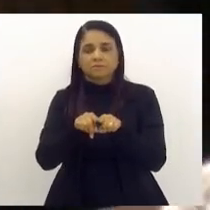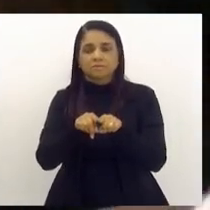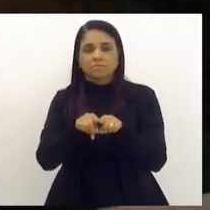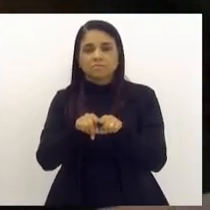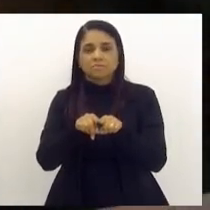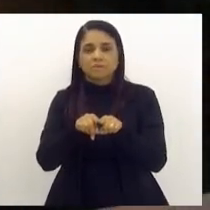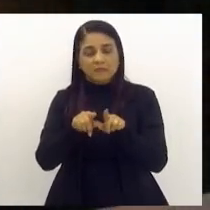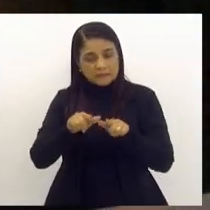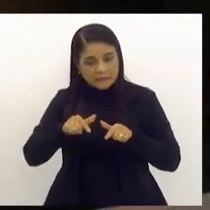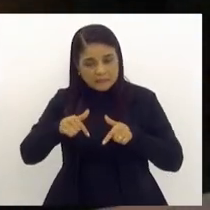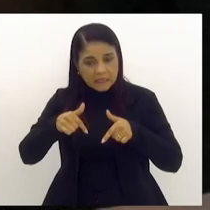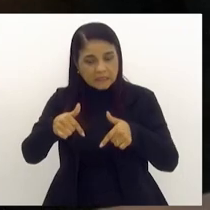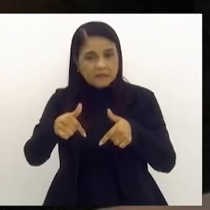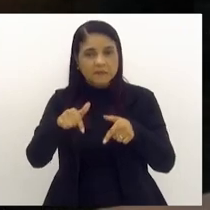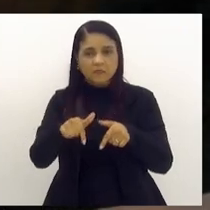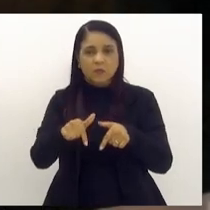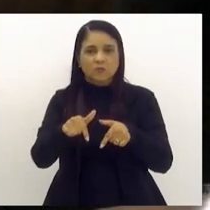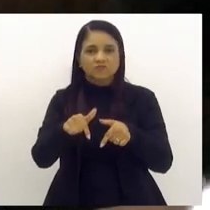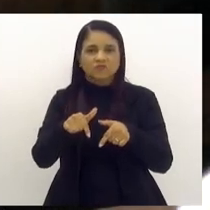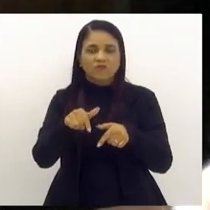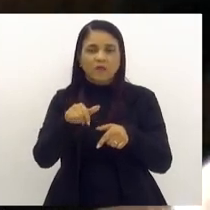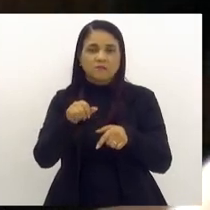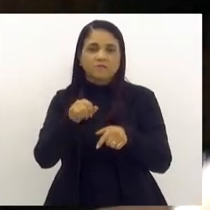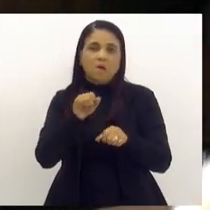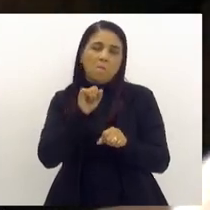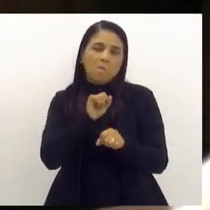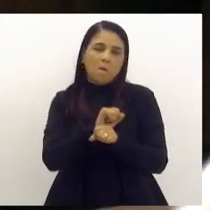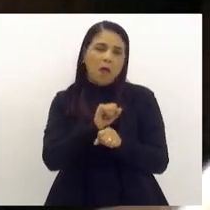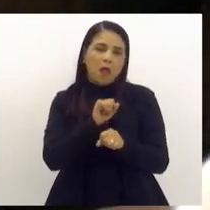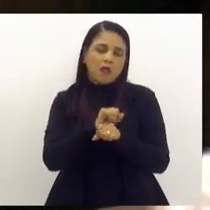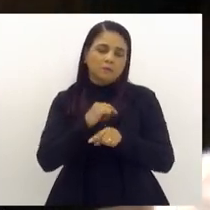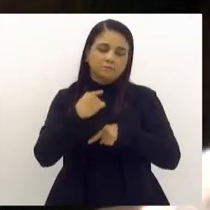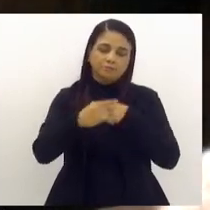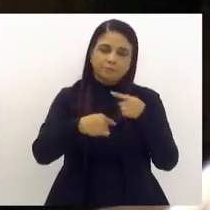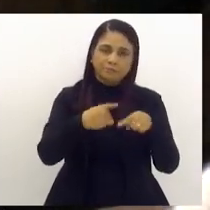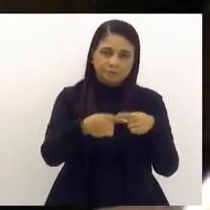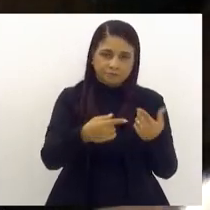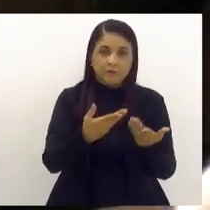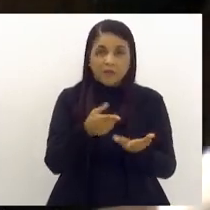essa ação não se procrastinasse no tempo, então ela tem uma